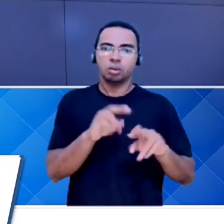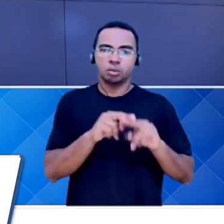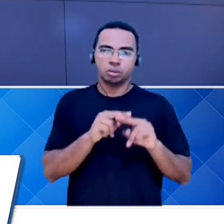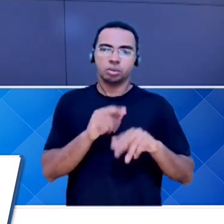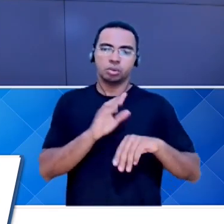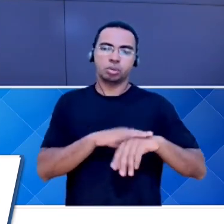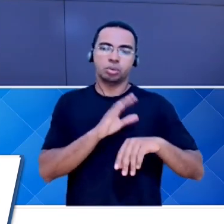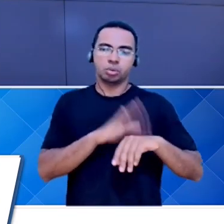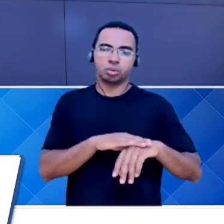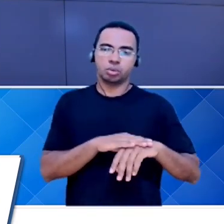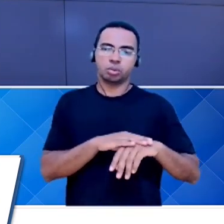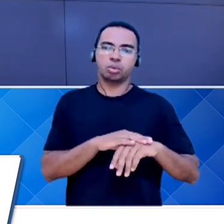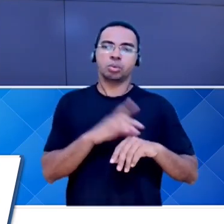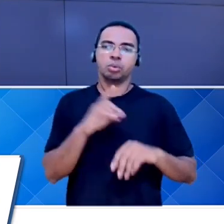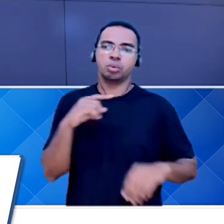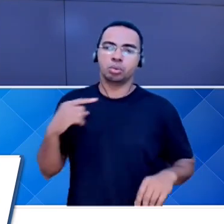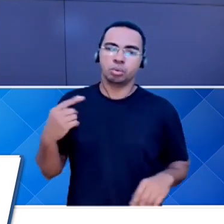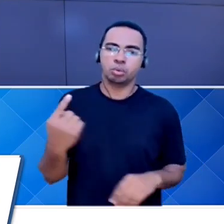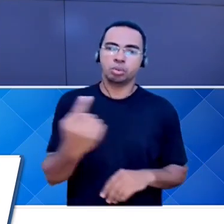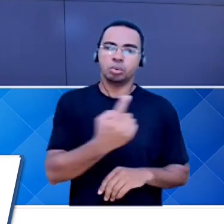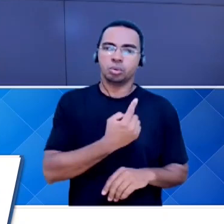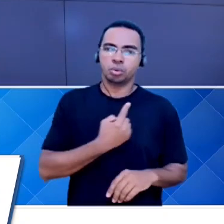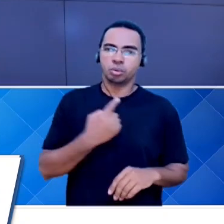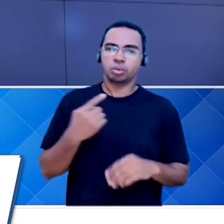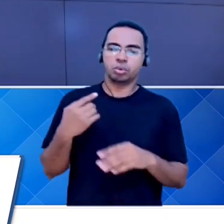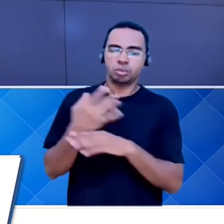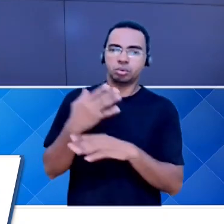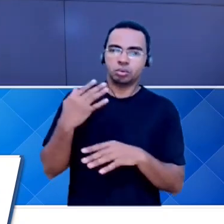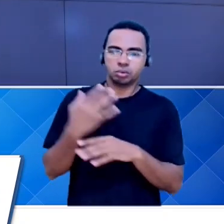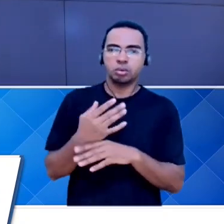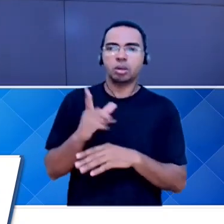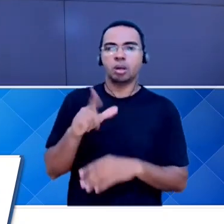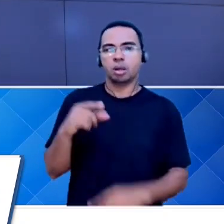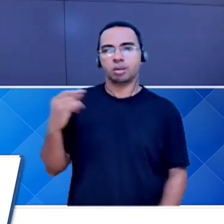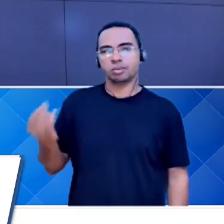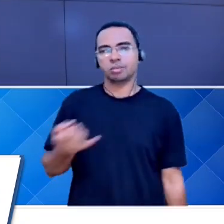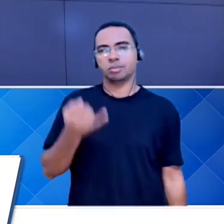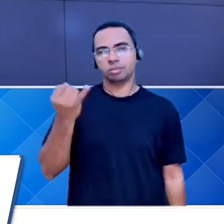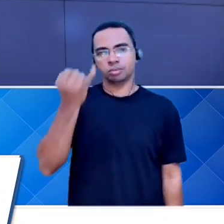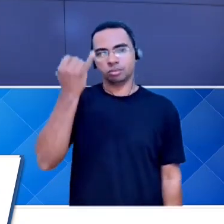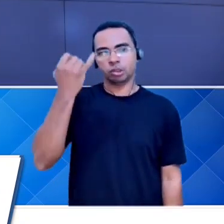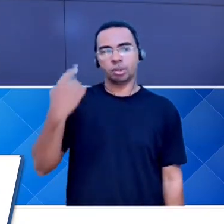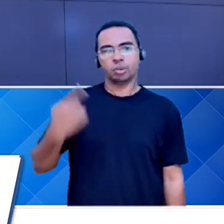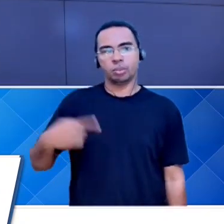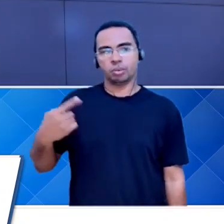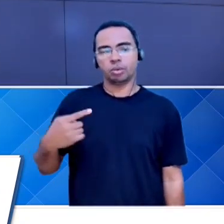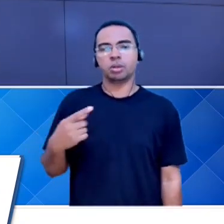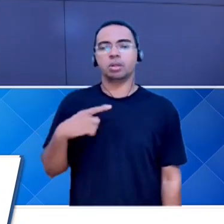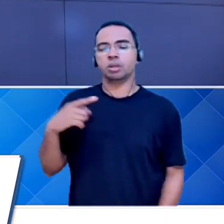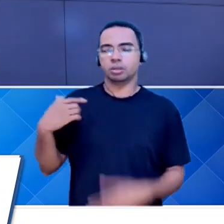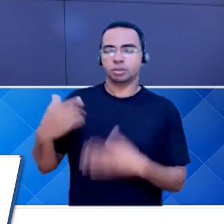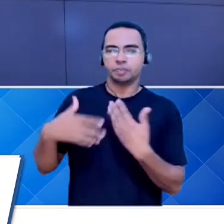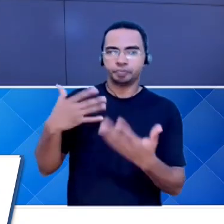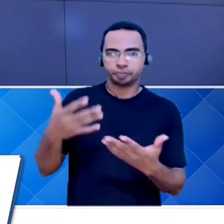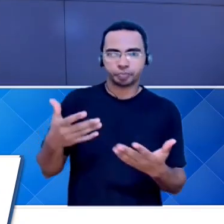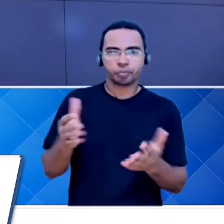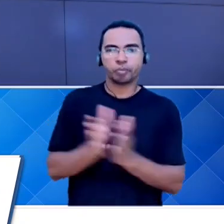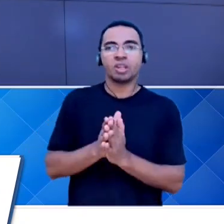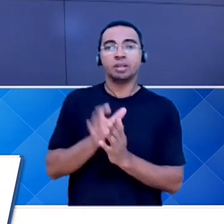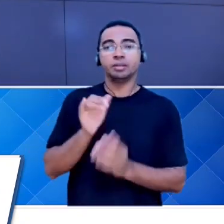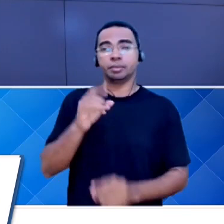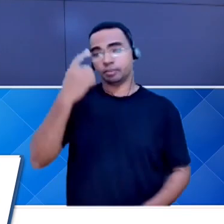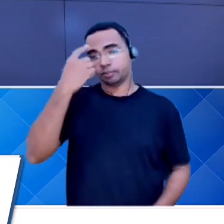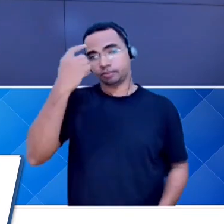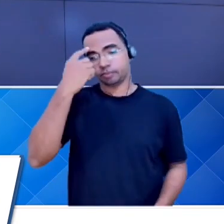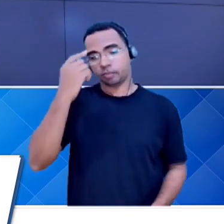para a nossa cidade, é de fundamental importância, porque isso traz desenvolvimento. Se eu pensar nas crianças